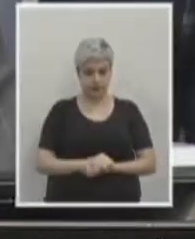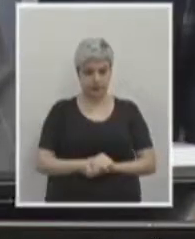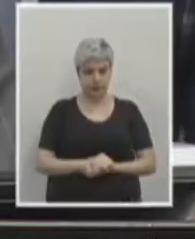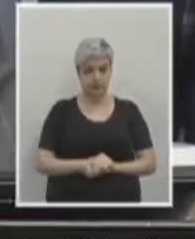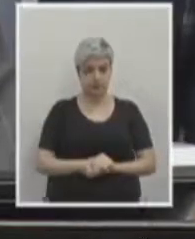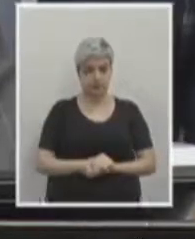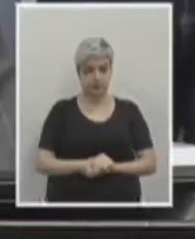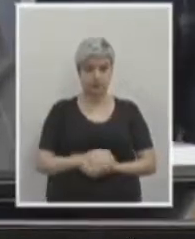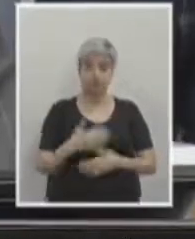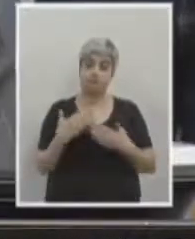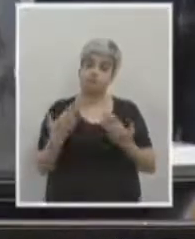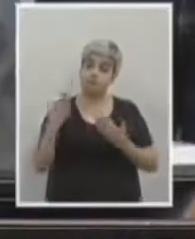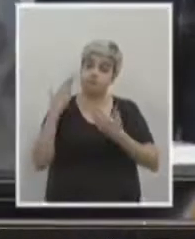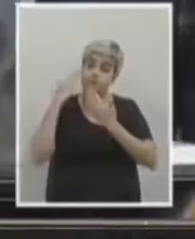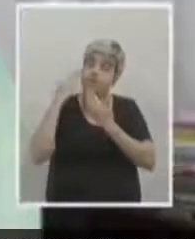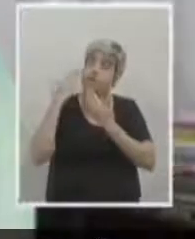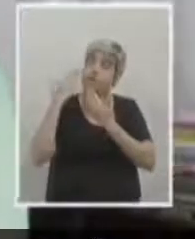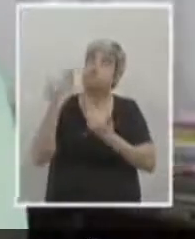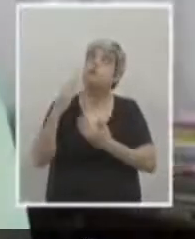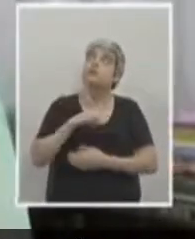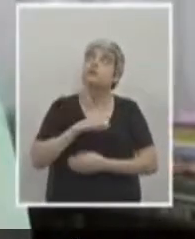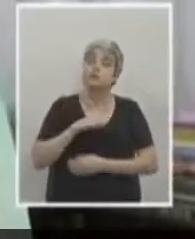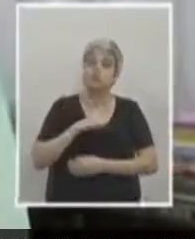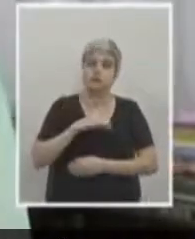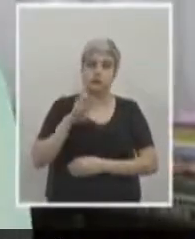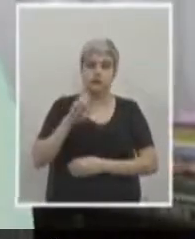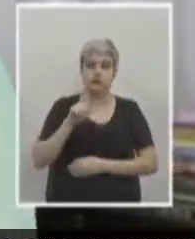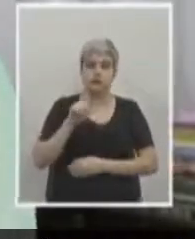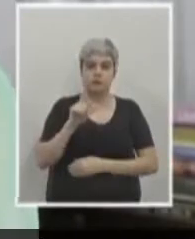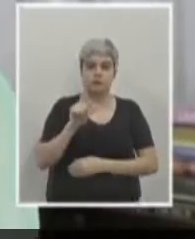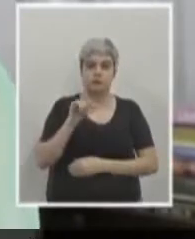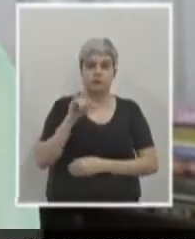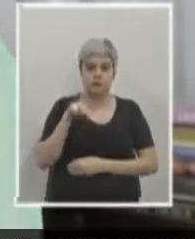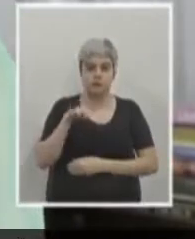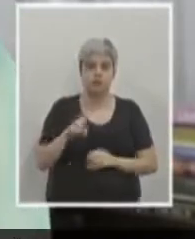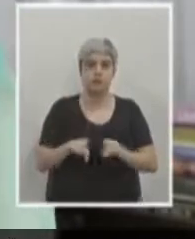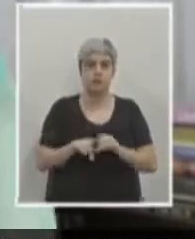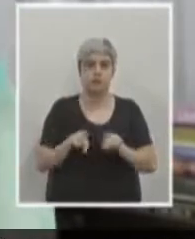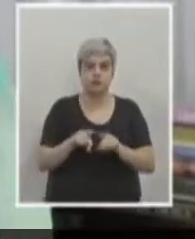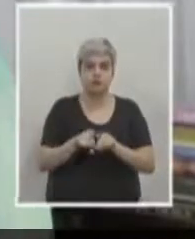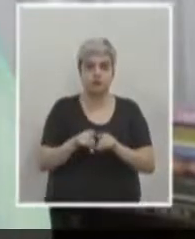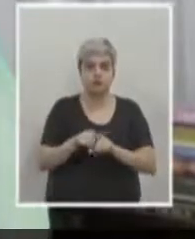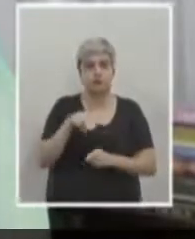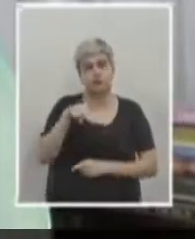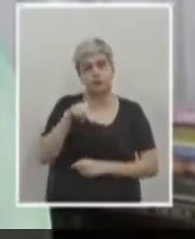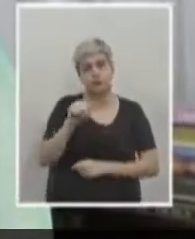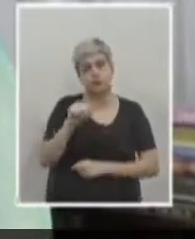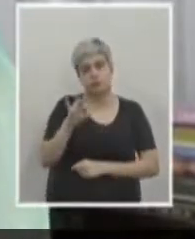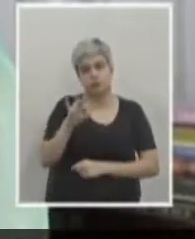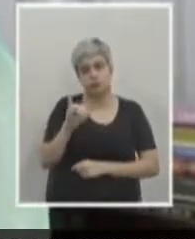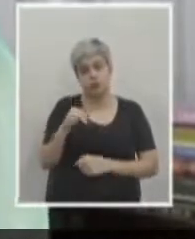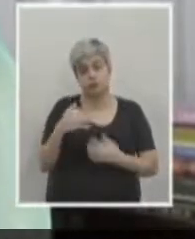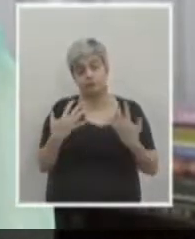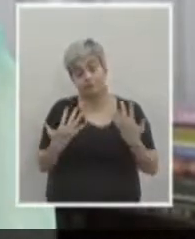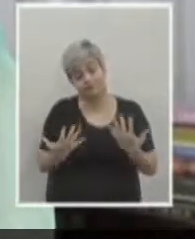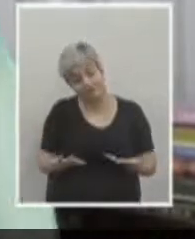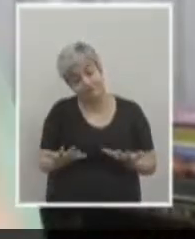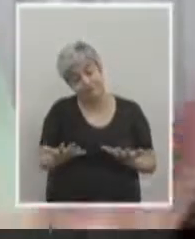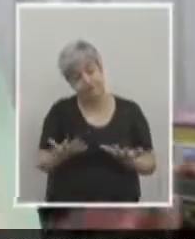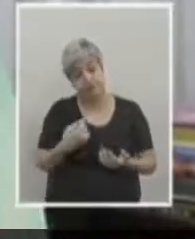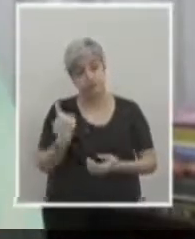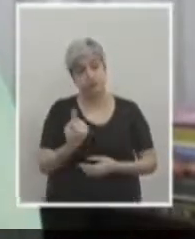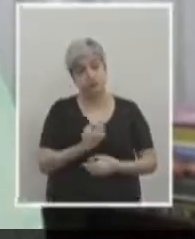Então, obrigada, viu, meninas, pelo retorno, Elaine e a Nath. Bom, Elaine, o que a gente tem a rebater, né,